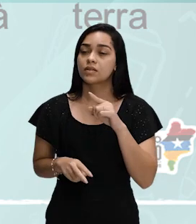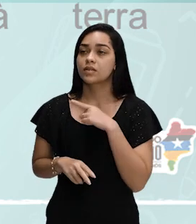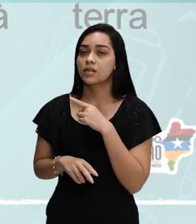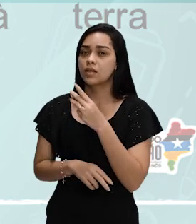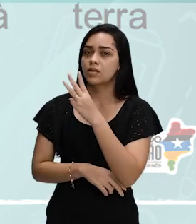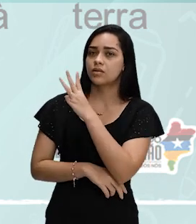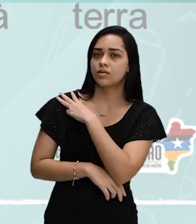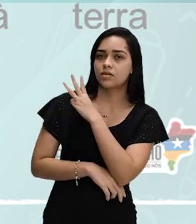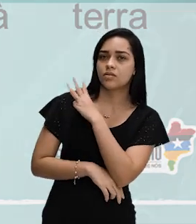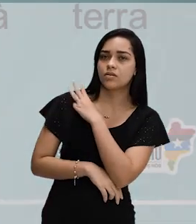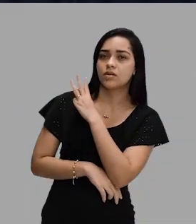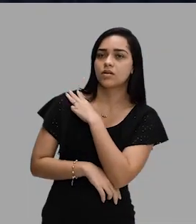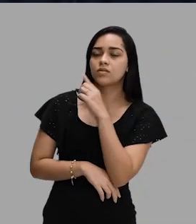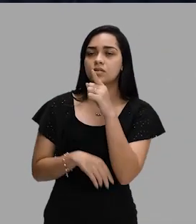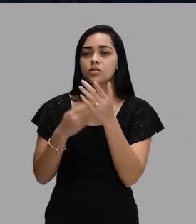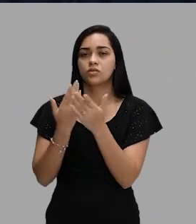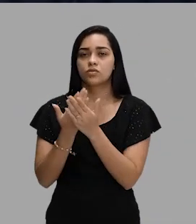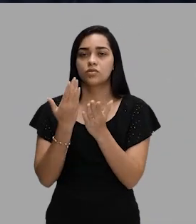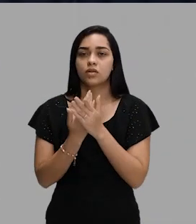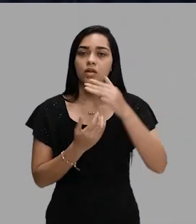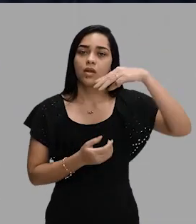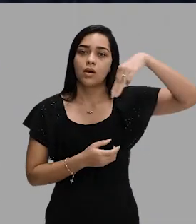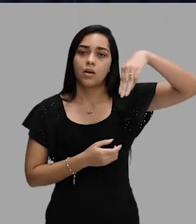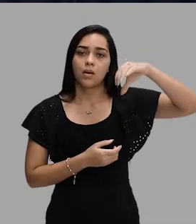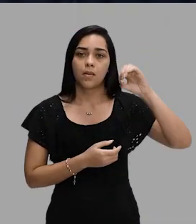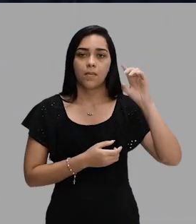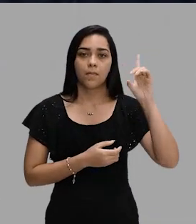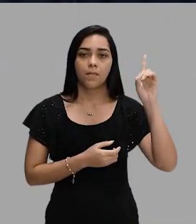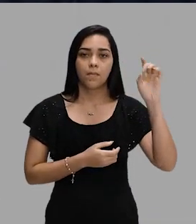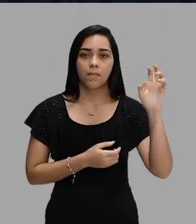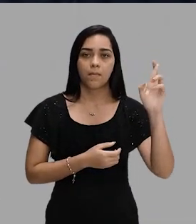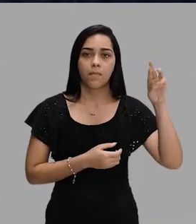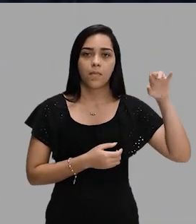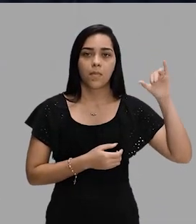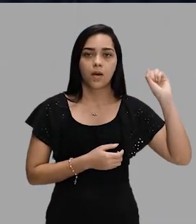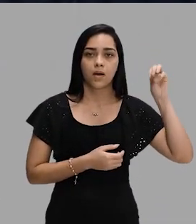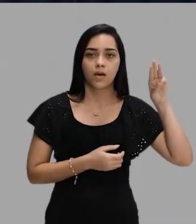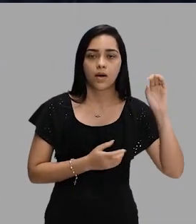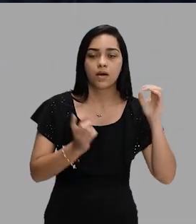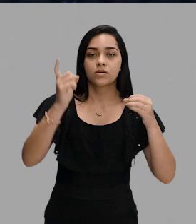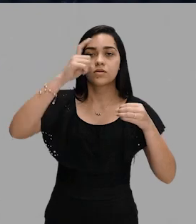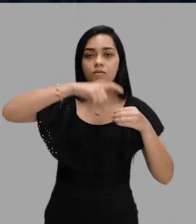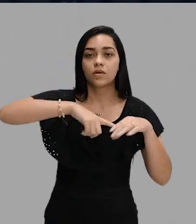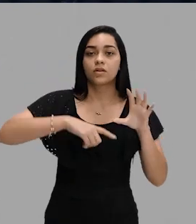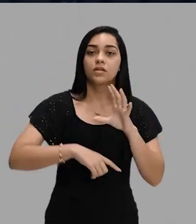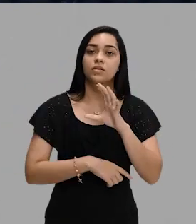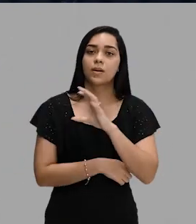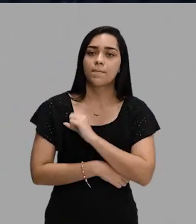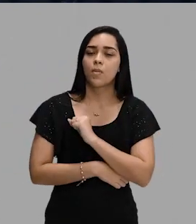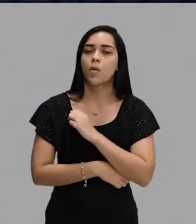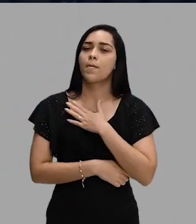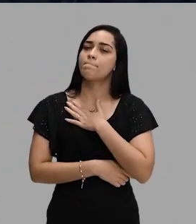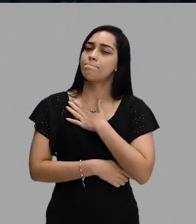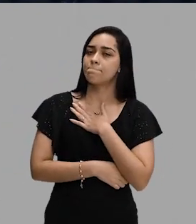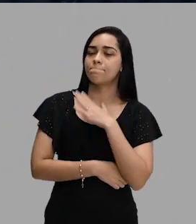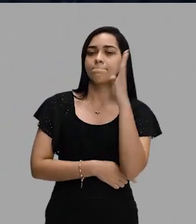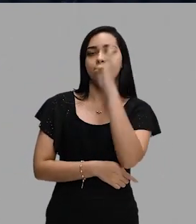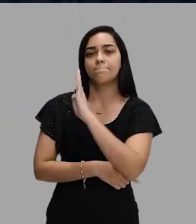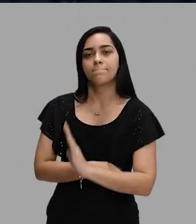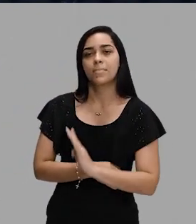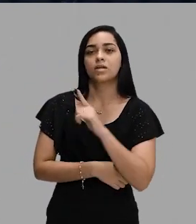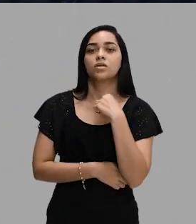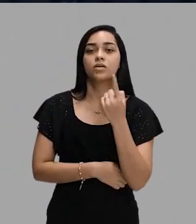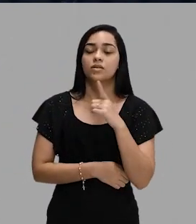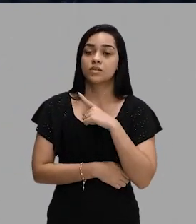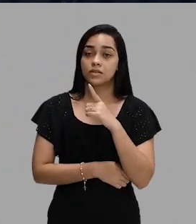no terceiro ano, quando você estudar modernismo, você vai ver essa retomada desse amor à pátria, tá certo? Que a gente tem